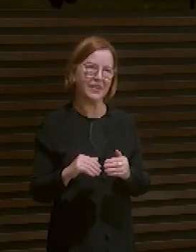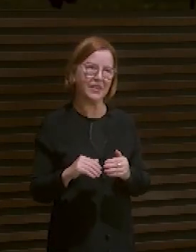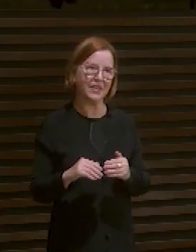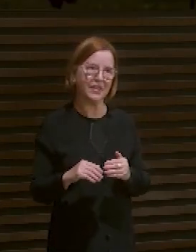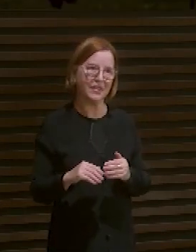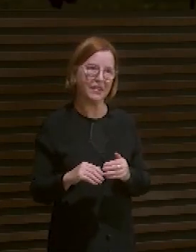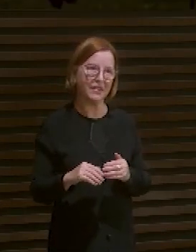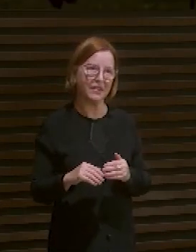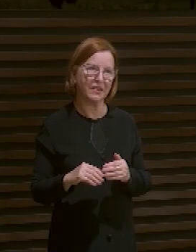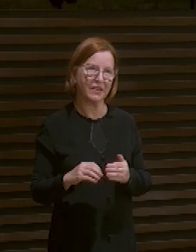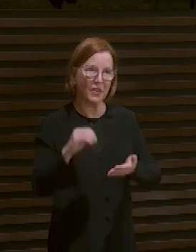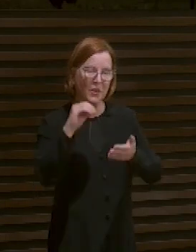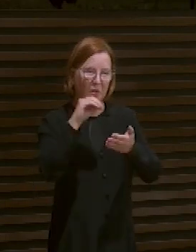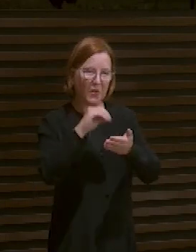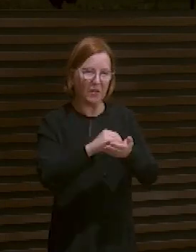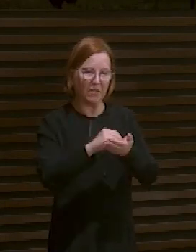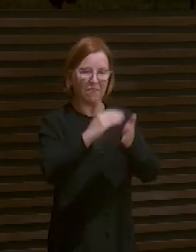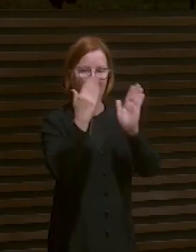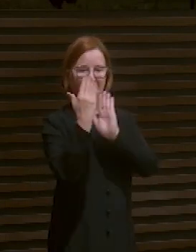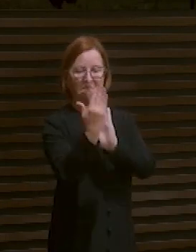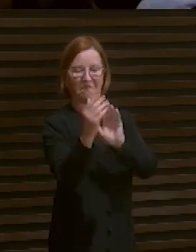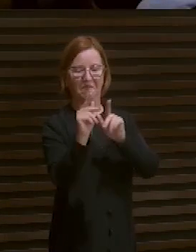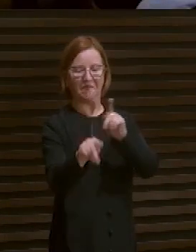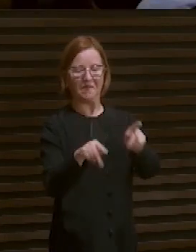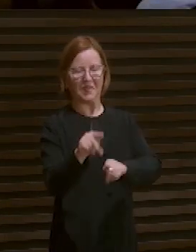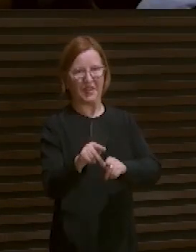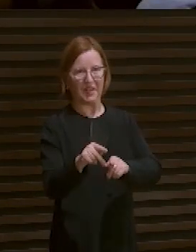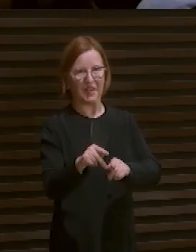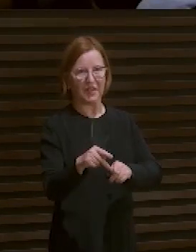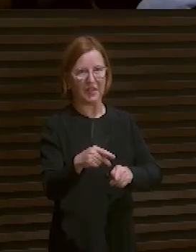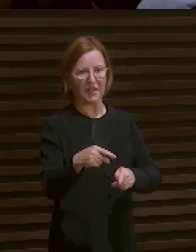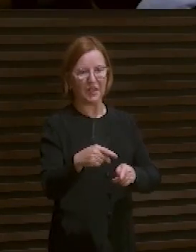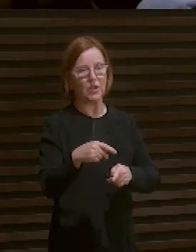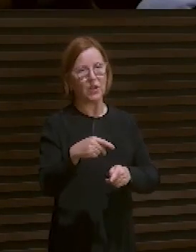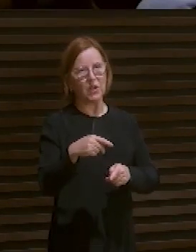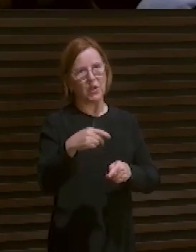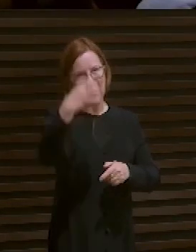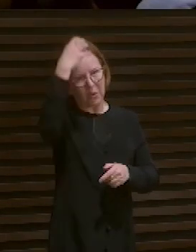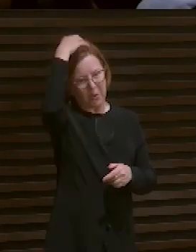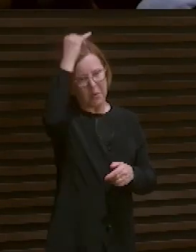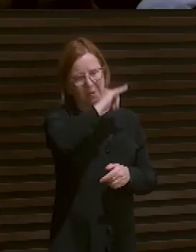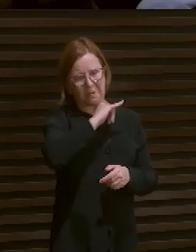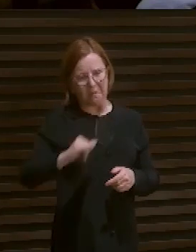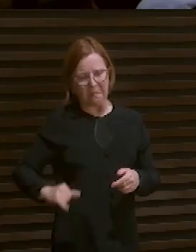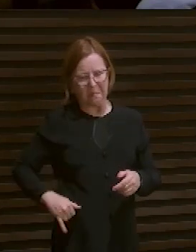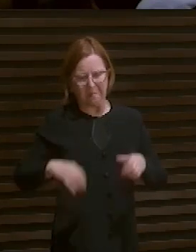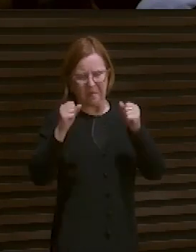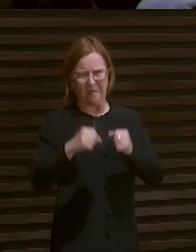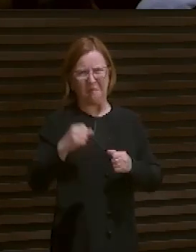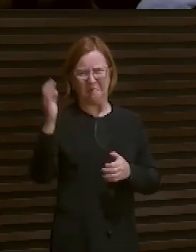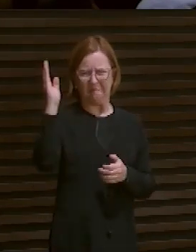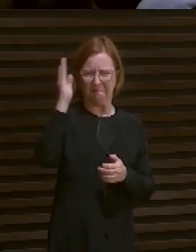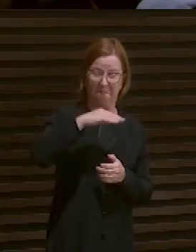a execração pública, os principados, as potestades,